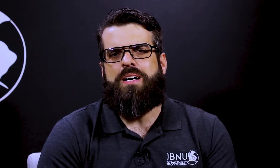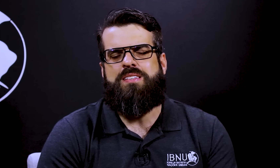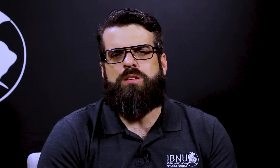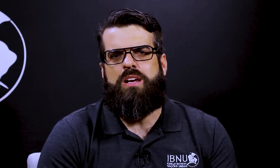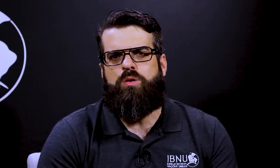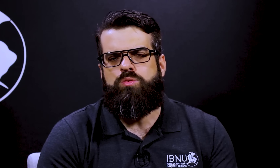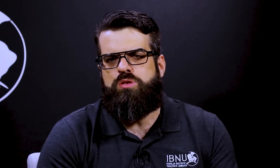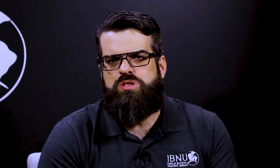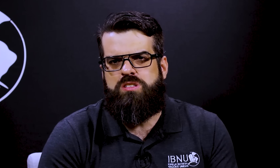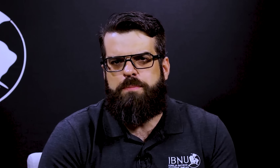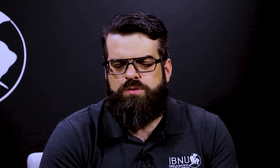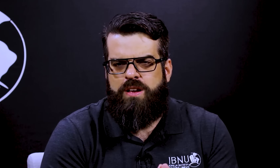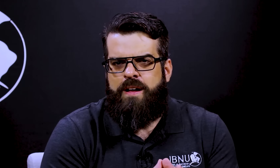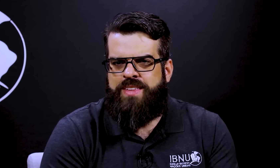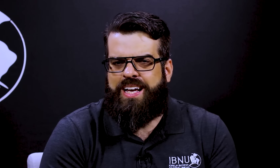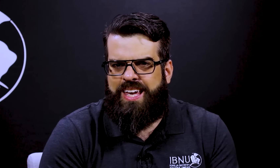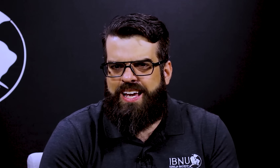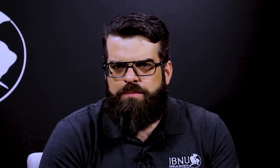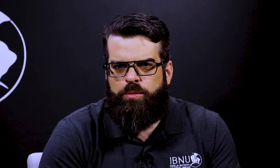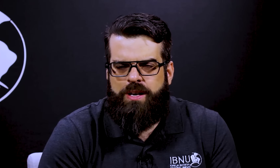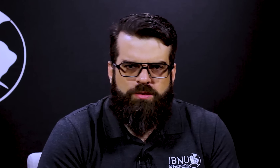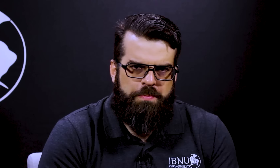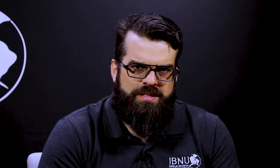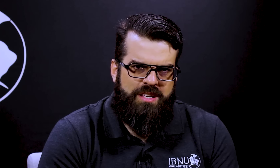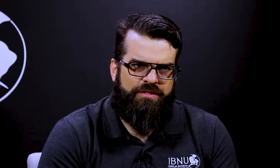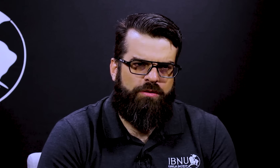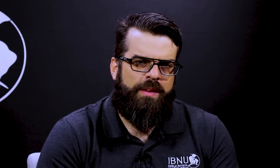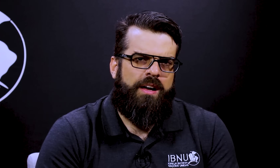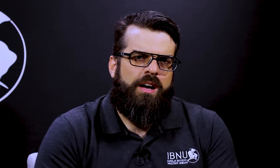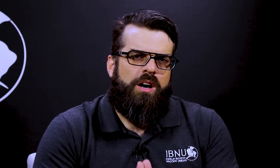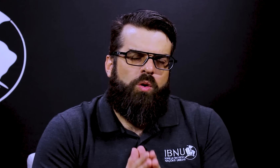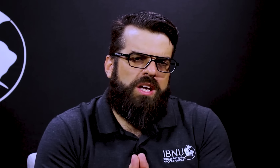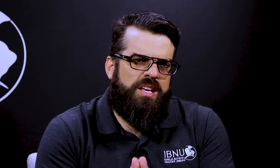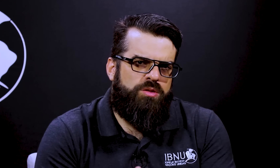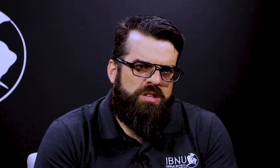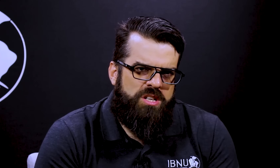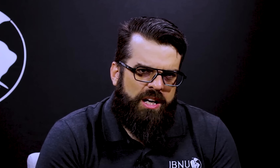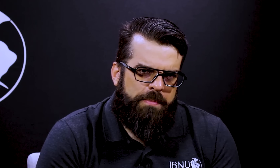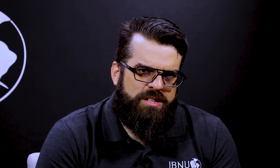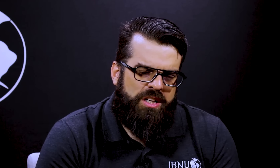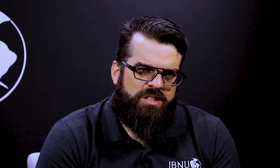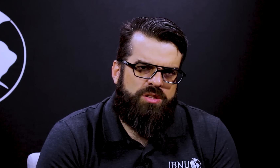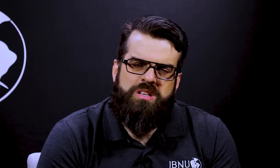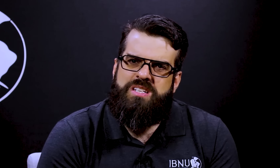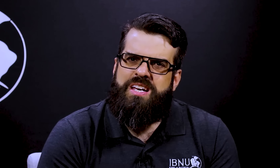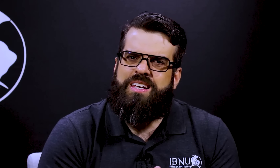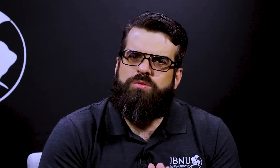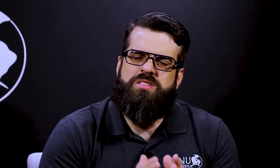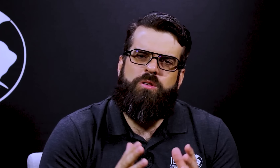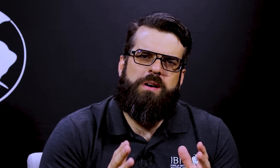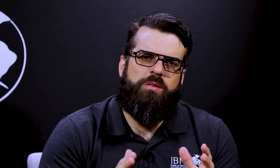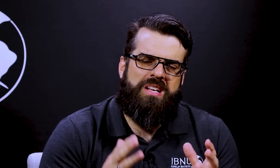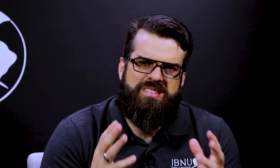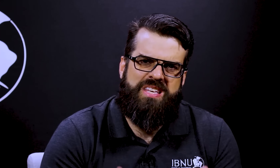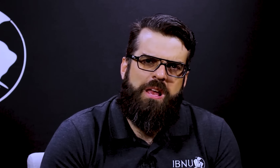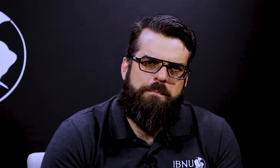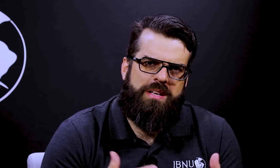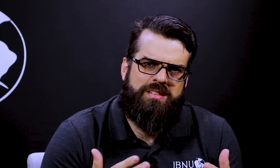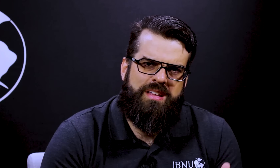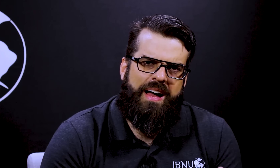estava passando ali com os seus discípulos naquele momento específico. O que isso indica para a gente? Isso indica que o ser humano